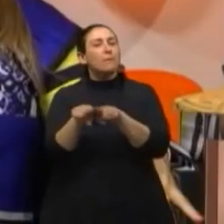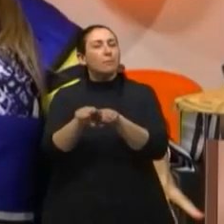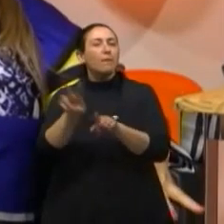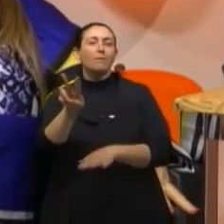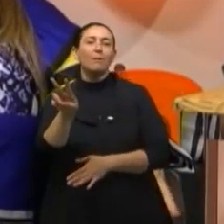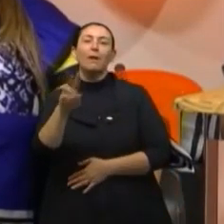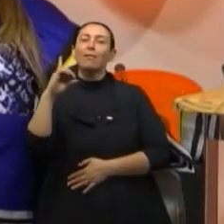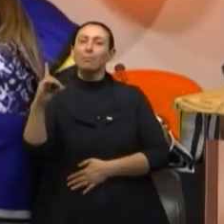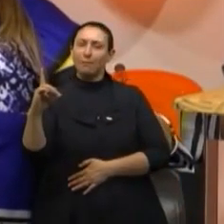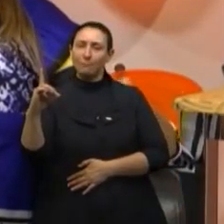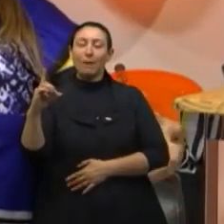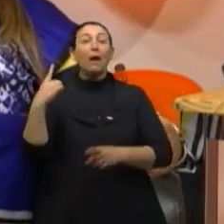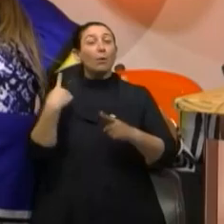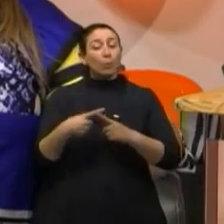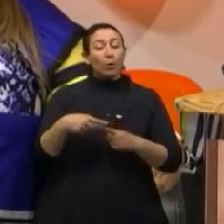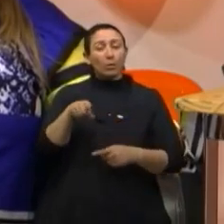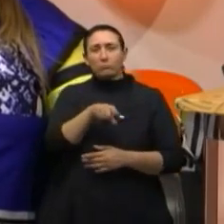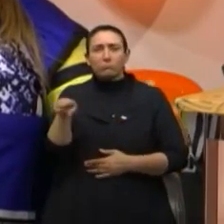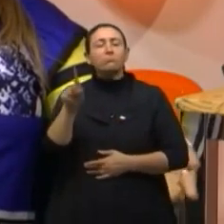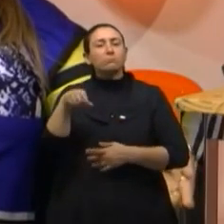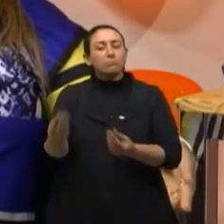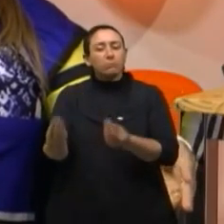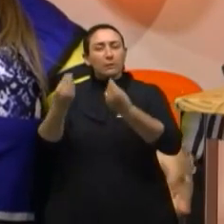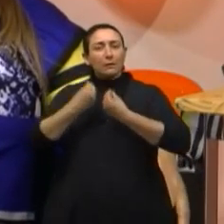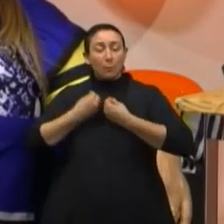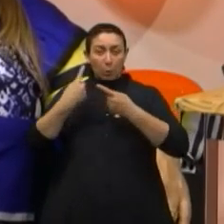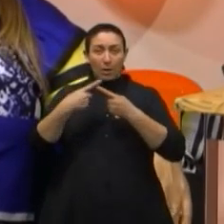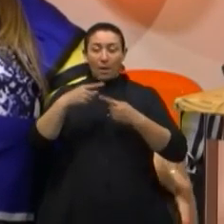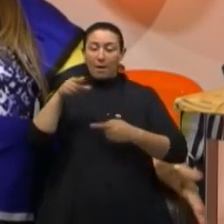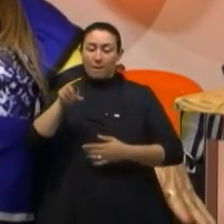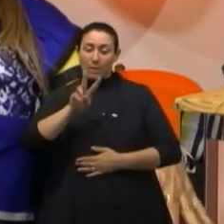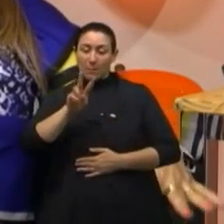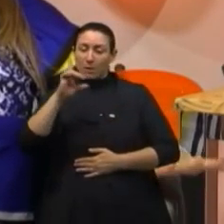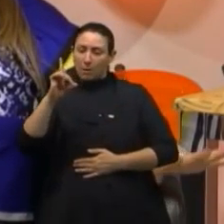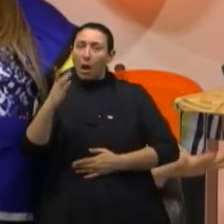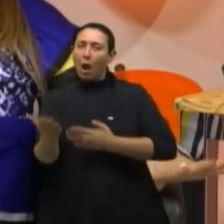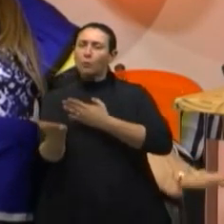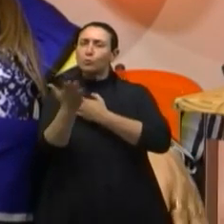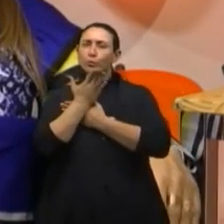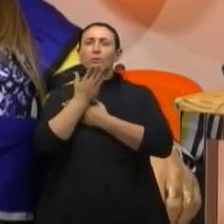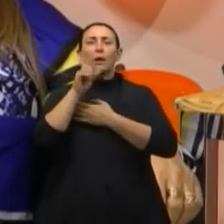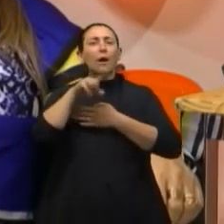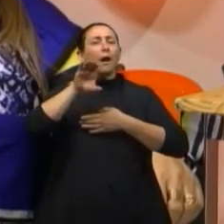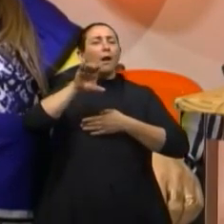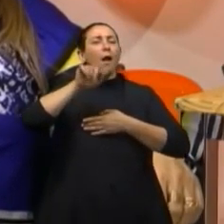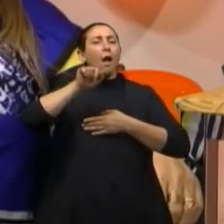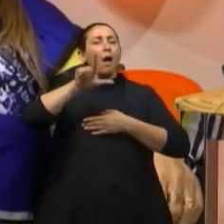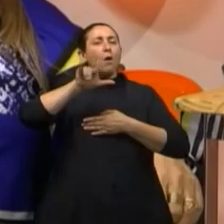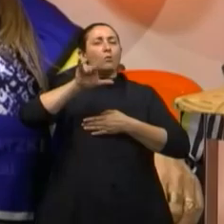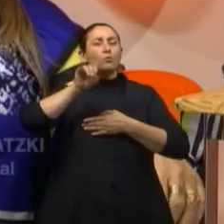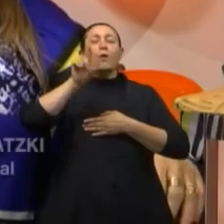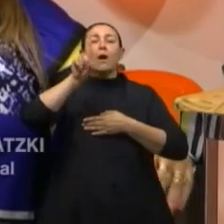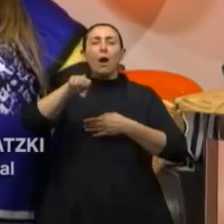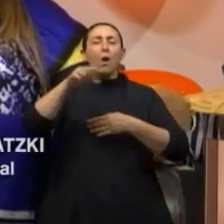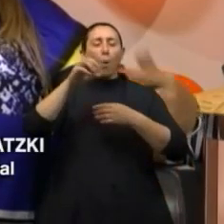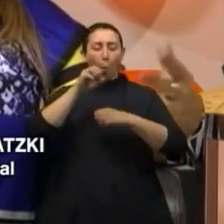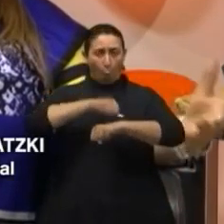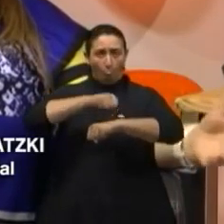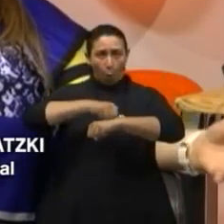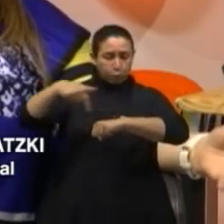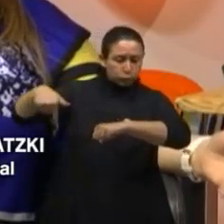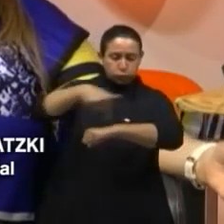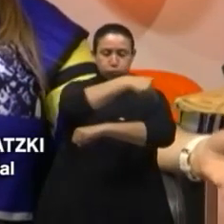ela atua dando condições de absorção do cálcio né no intestino a vitamina D ela realmente assim ela